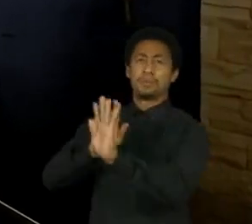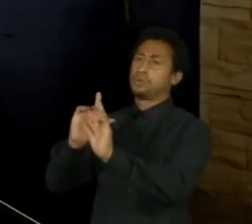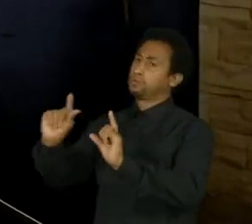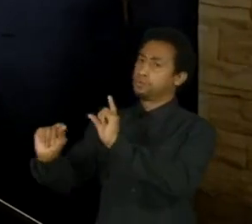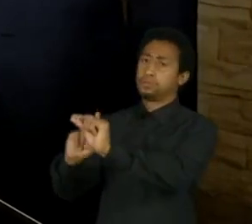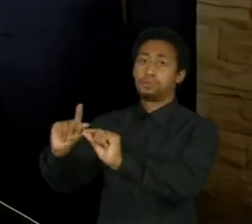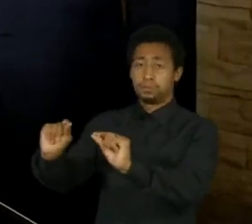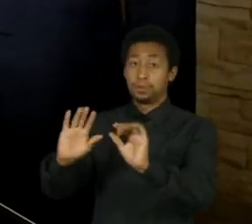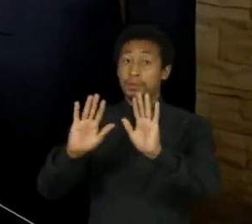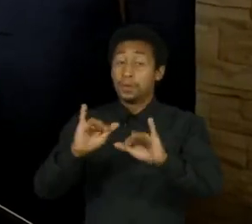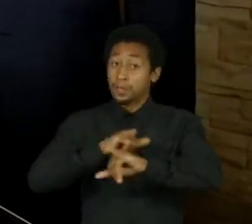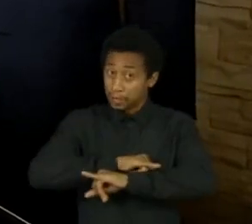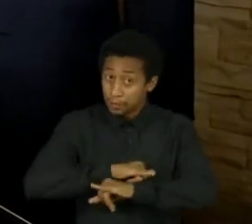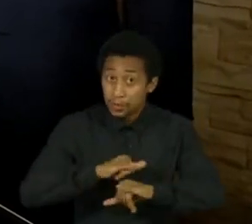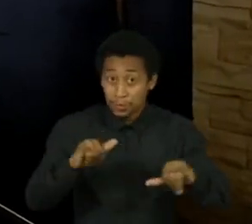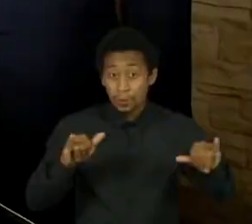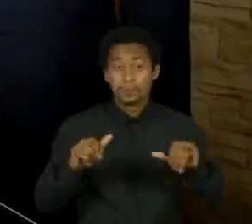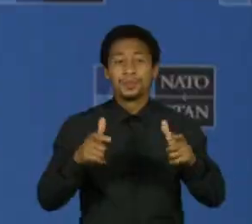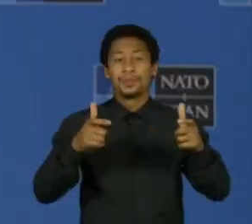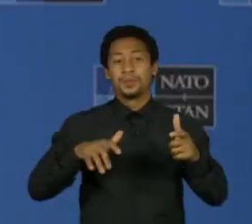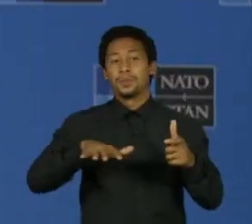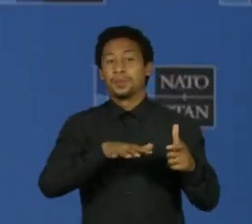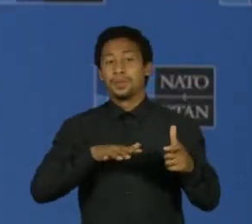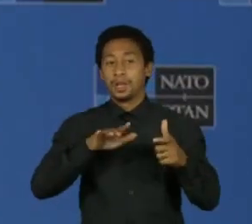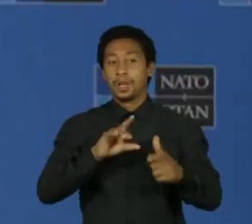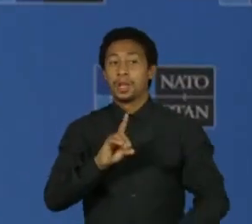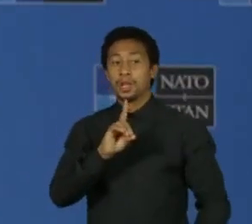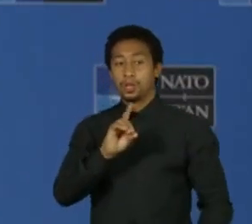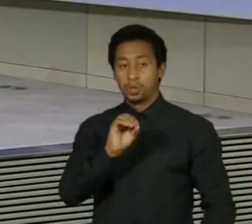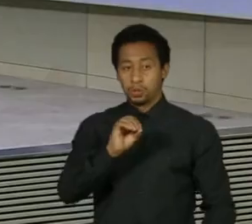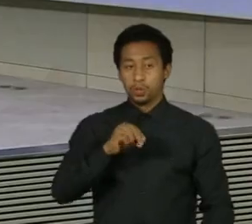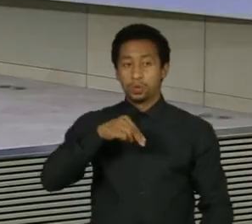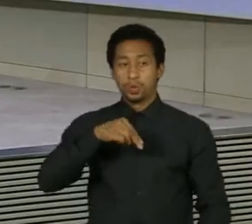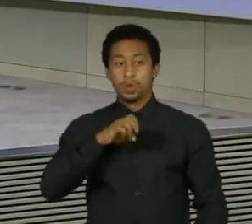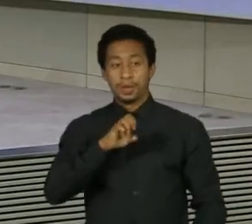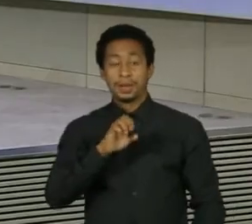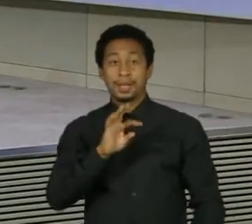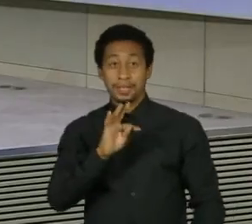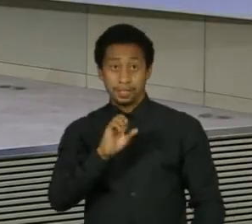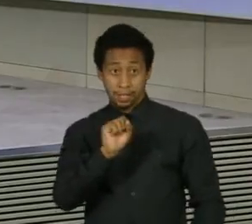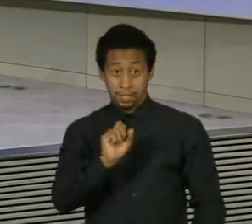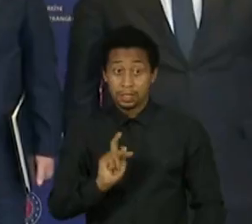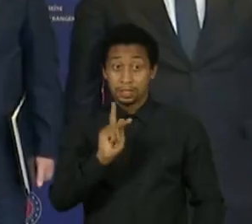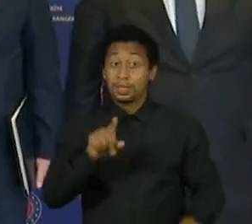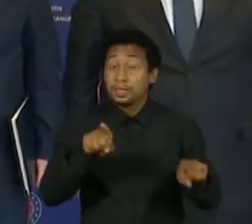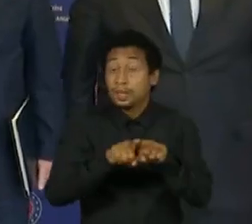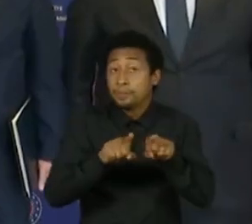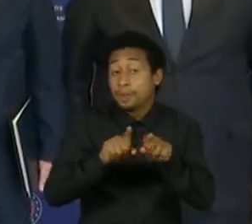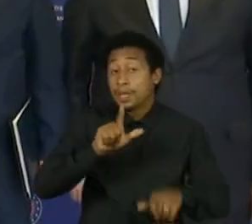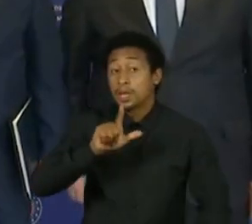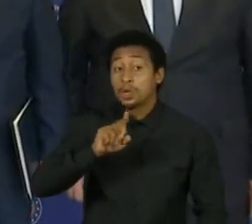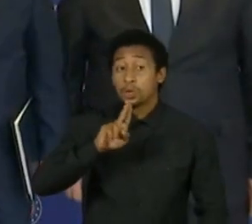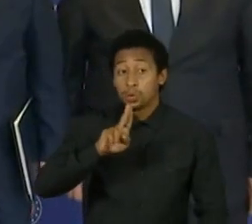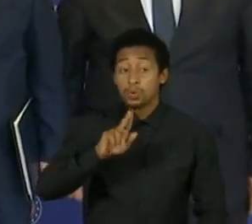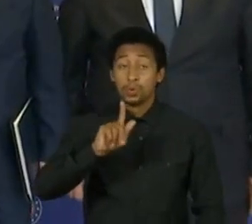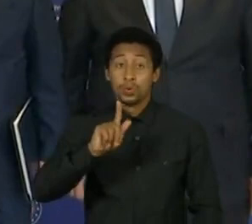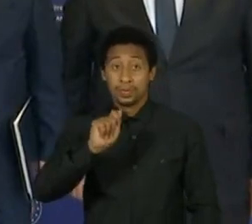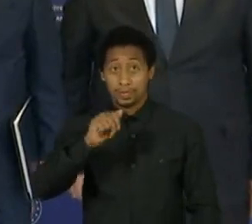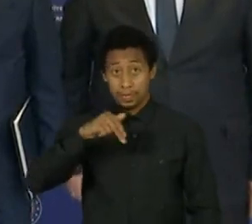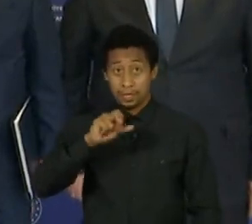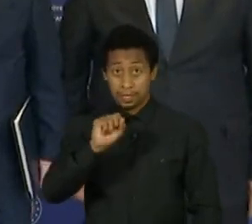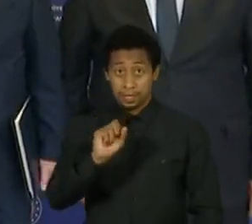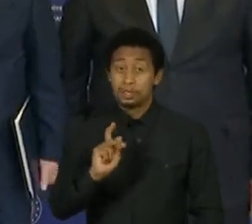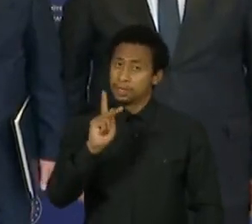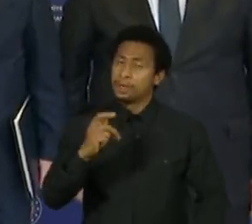de Donetsk e Lugansk, e que a Ucrânia jamais ingresse na OTAN ou na União Europeia. Sem acordo no campo